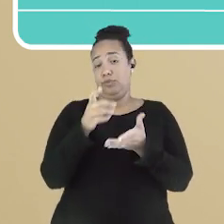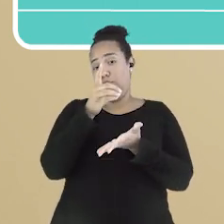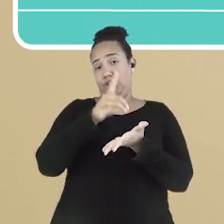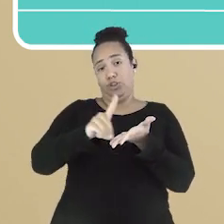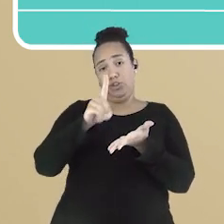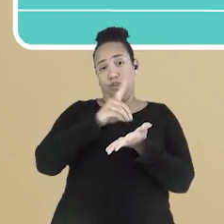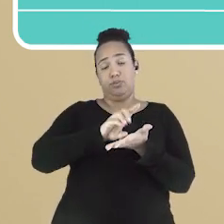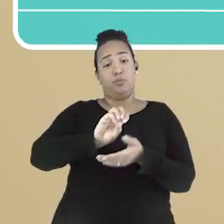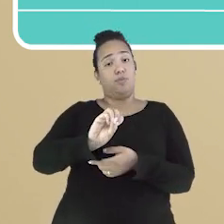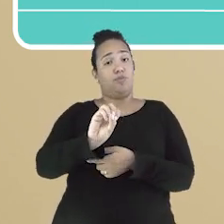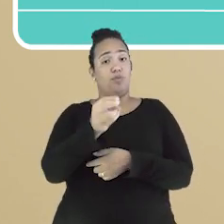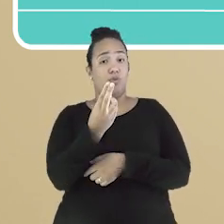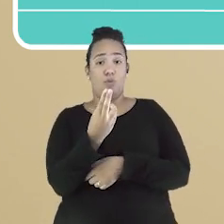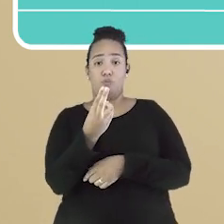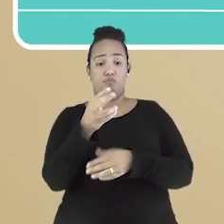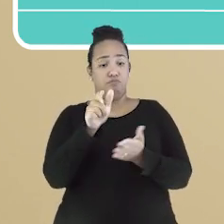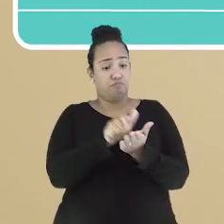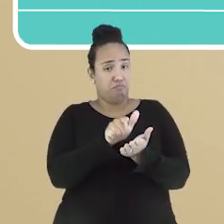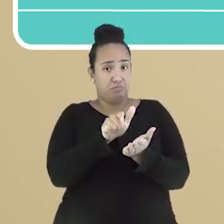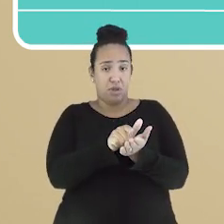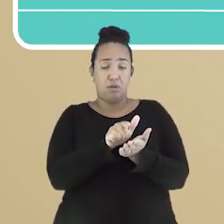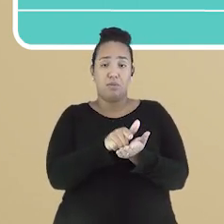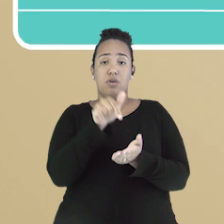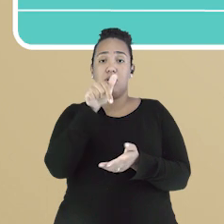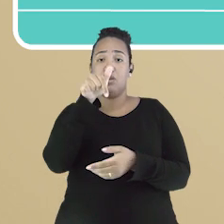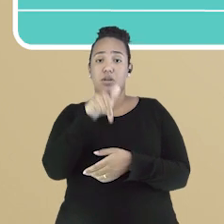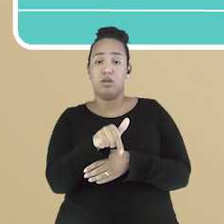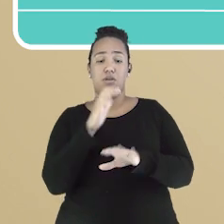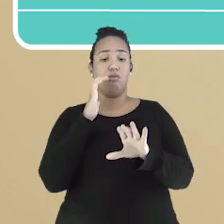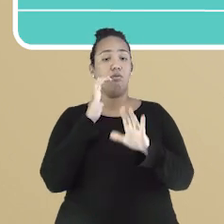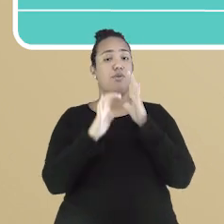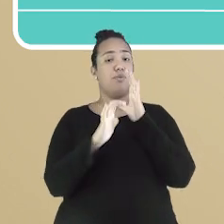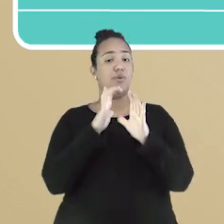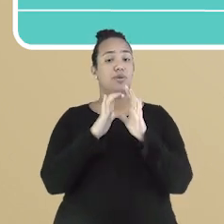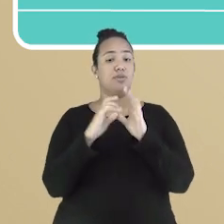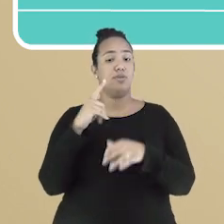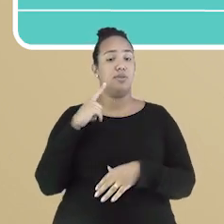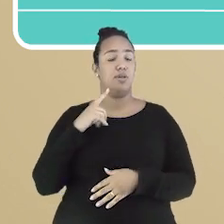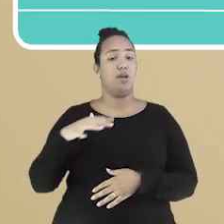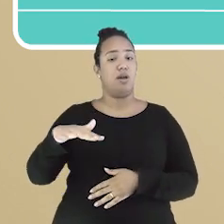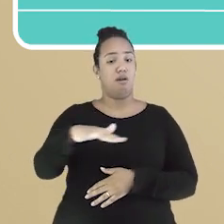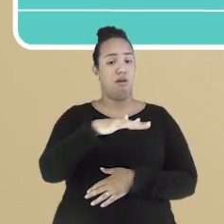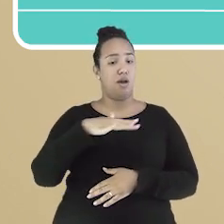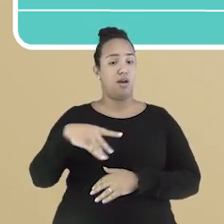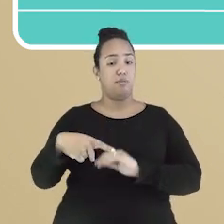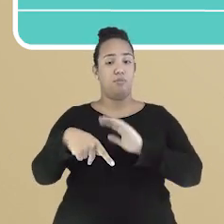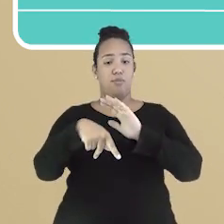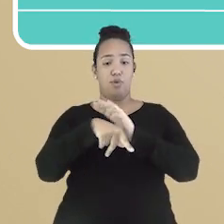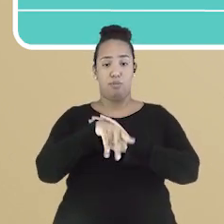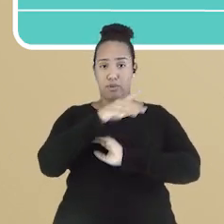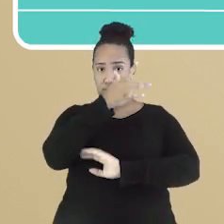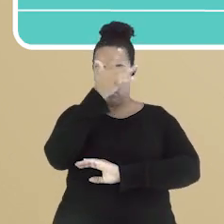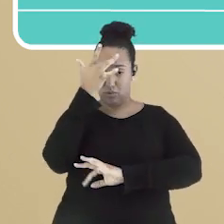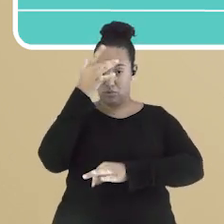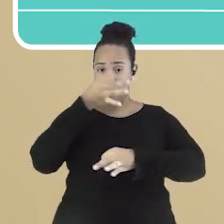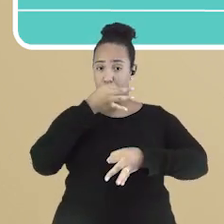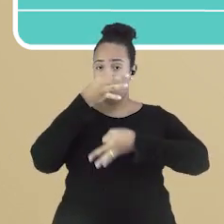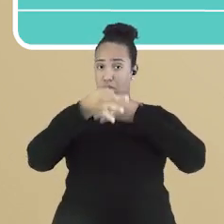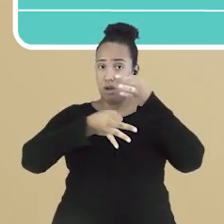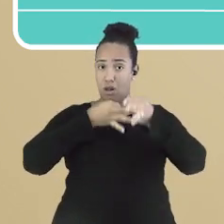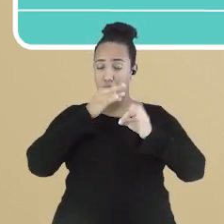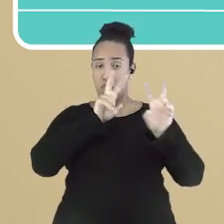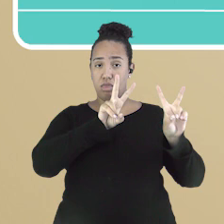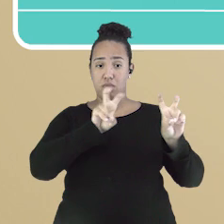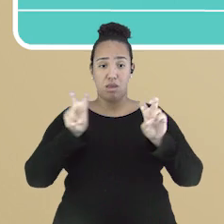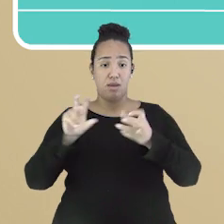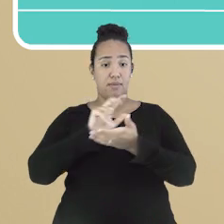em mídia digital ou física, esses meios de comunicação fornecem um espaço reservado para que o público expresse sua opinião